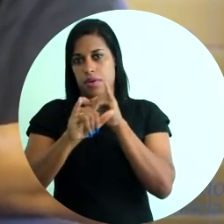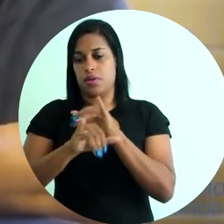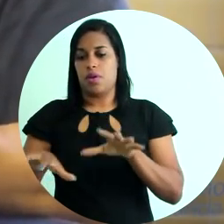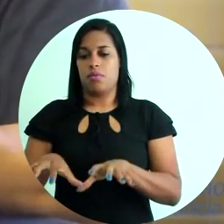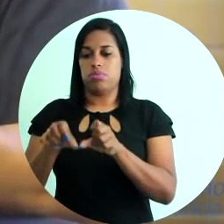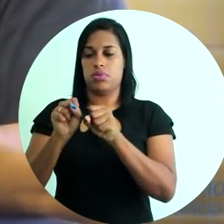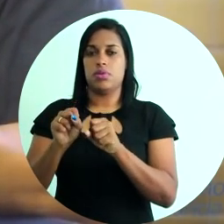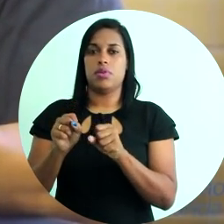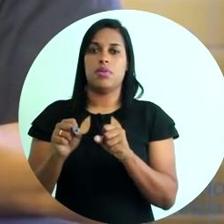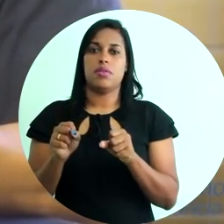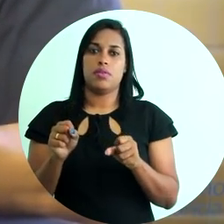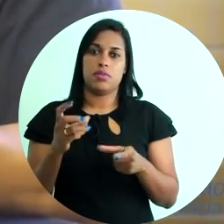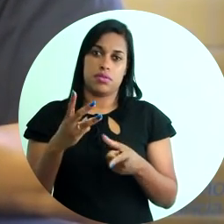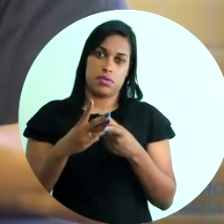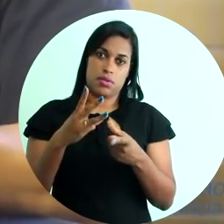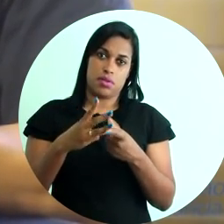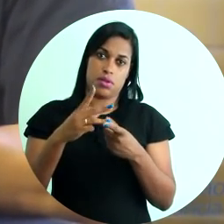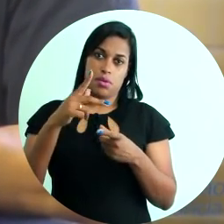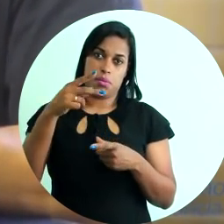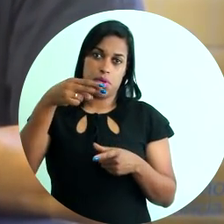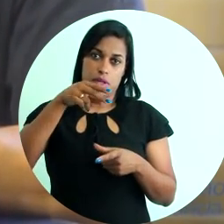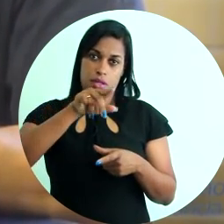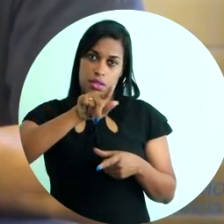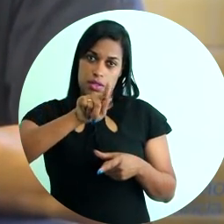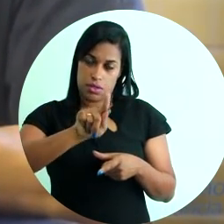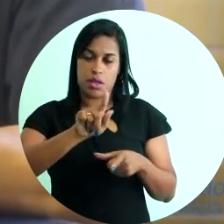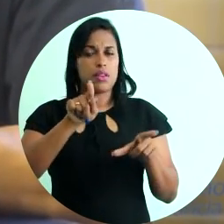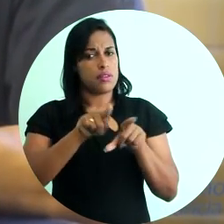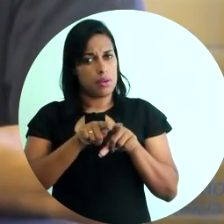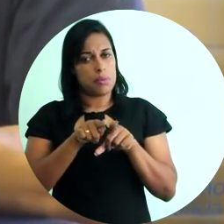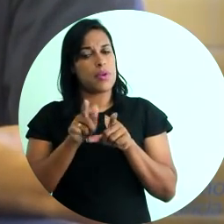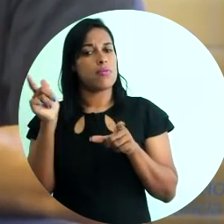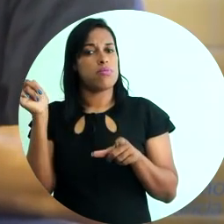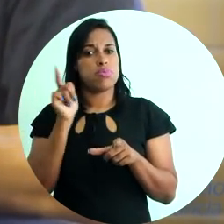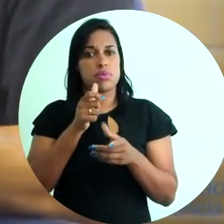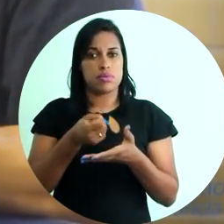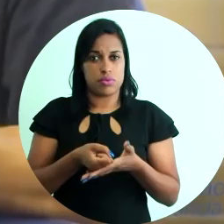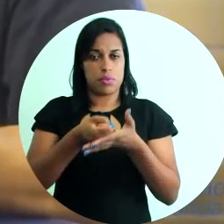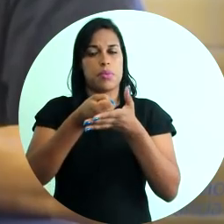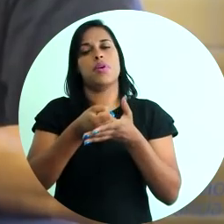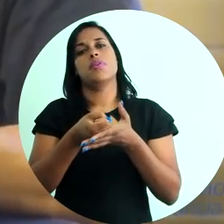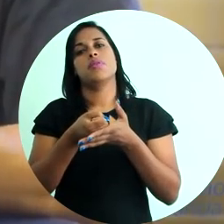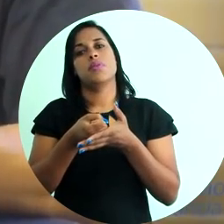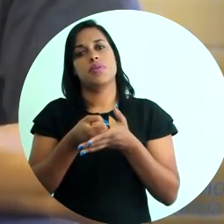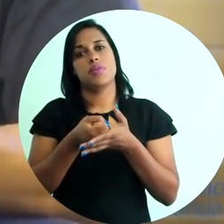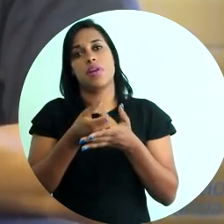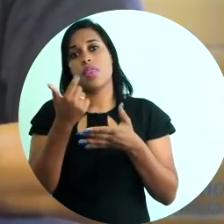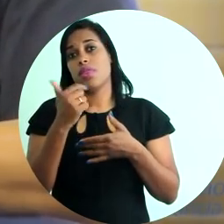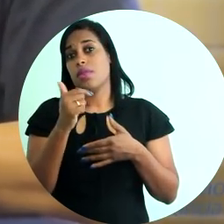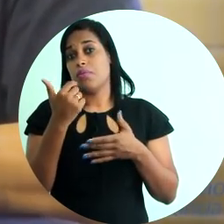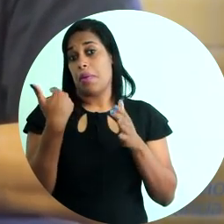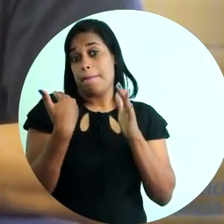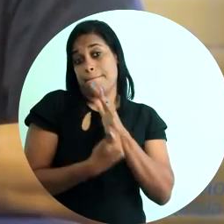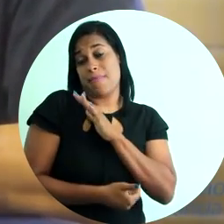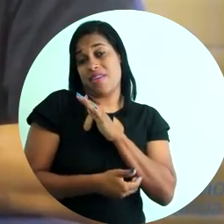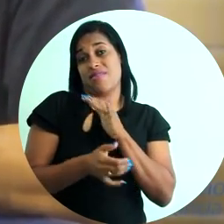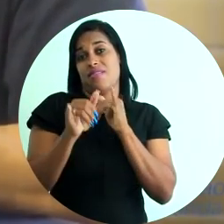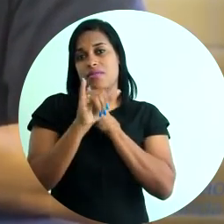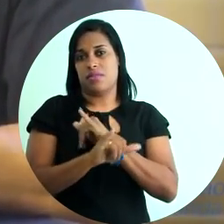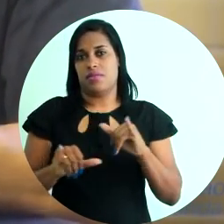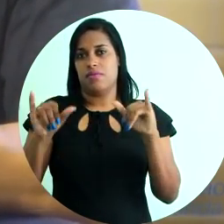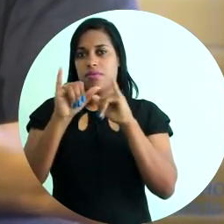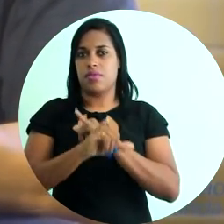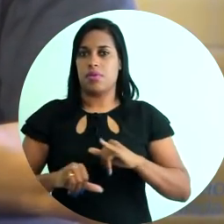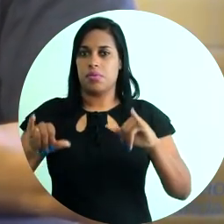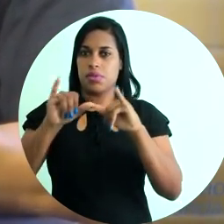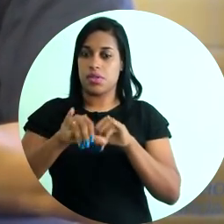esse arquivo. Os arquivos PNG também suportam essa compressão do tipo lossless, ou seja, não existe nenhum tipo de perda de informação